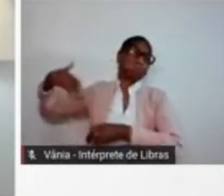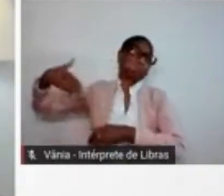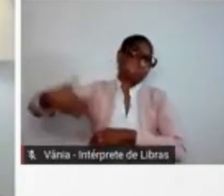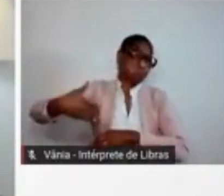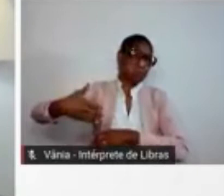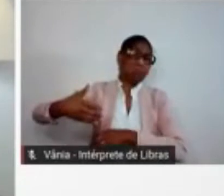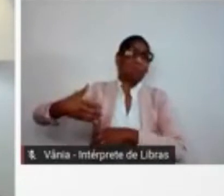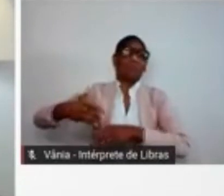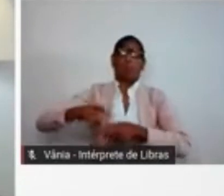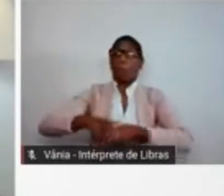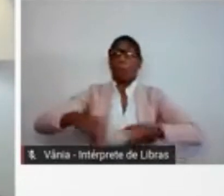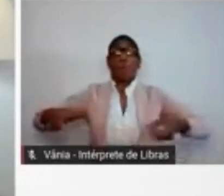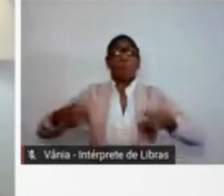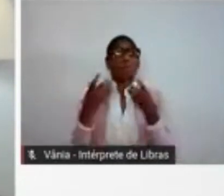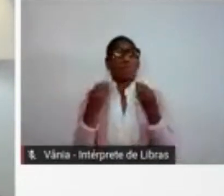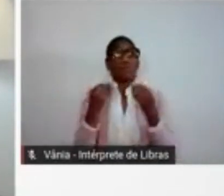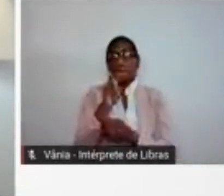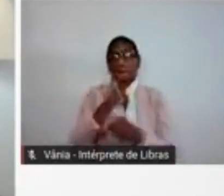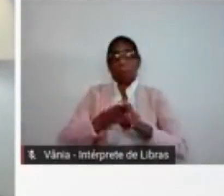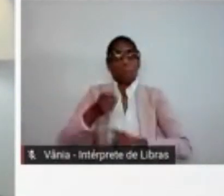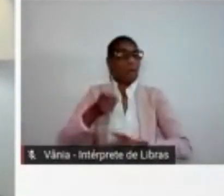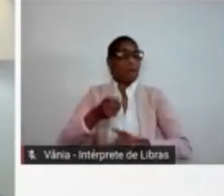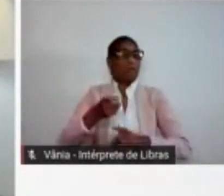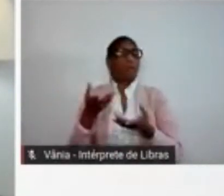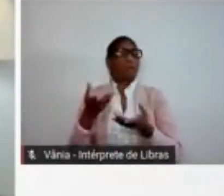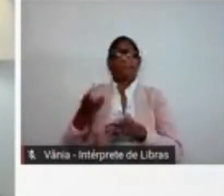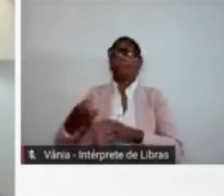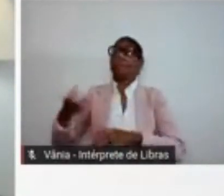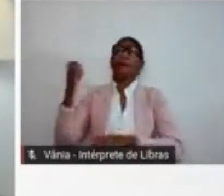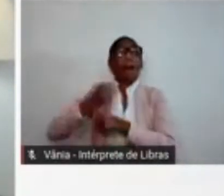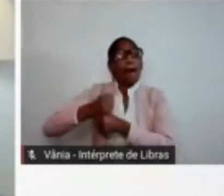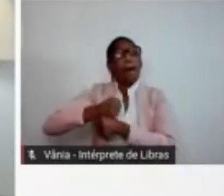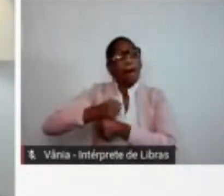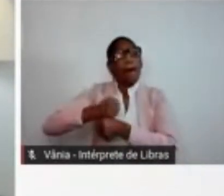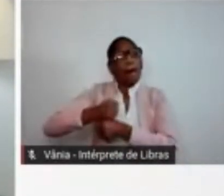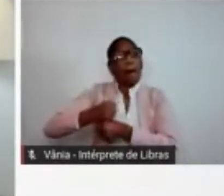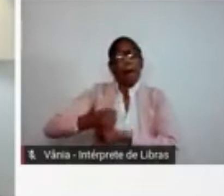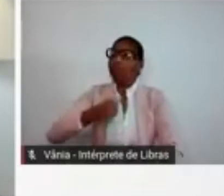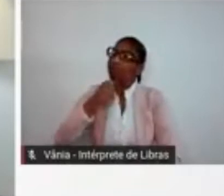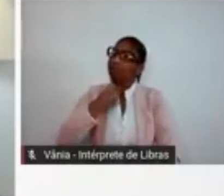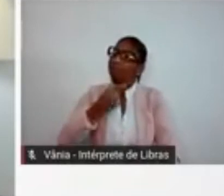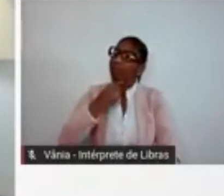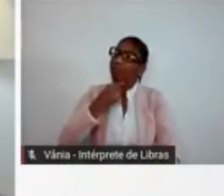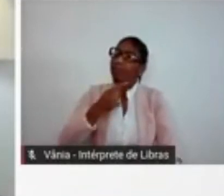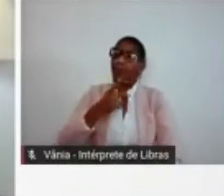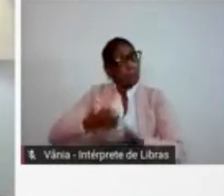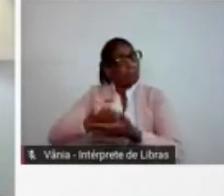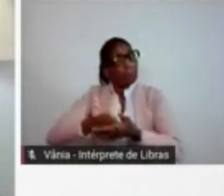anterior aumentou-se nesse período de 5 meses, ou seja, décadas de SUS levaram o estado a